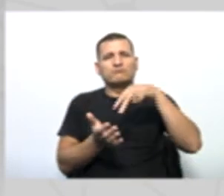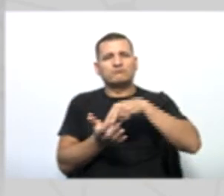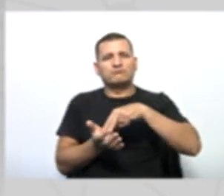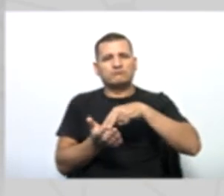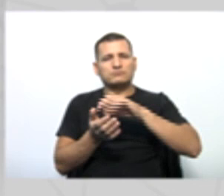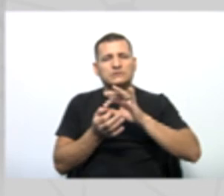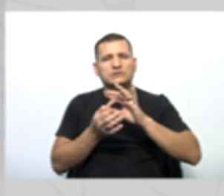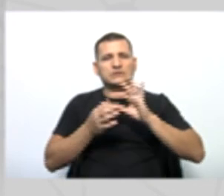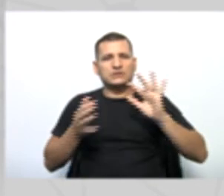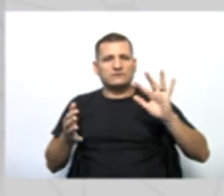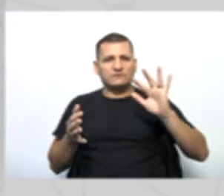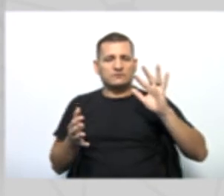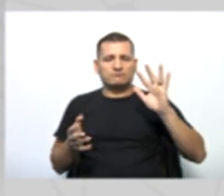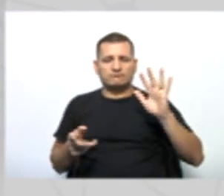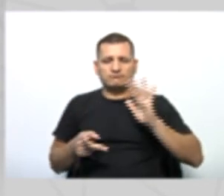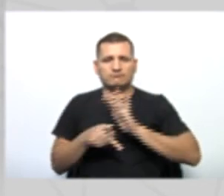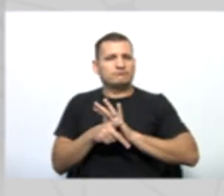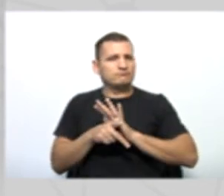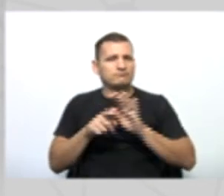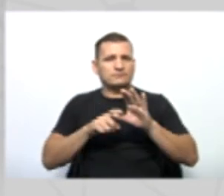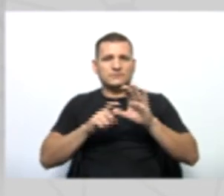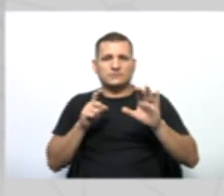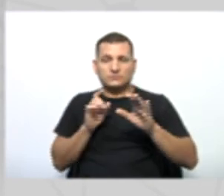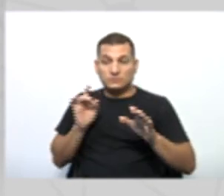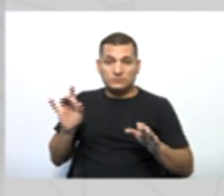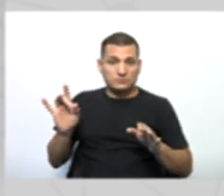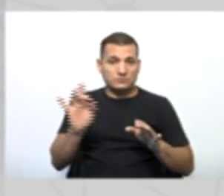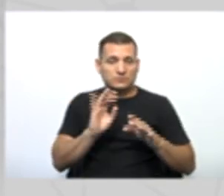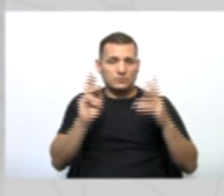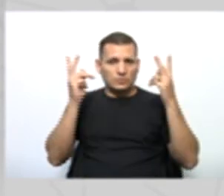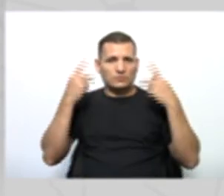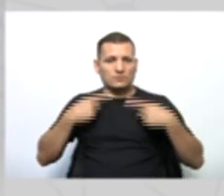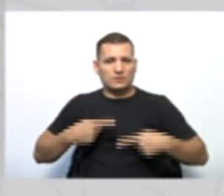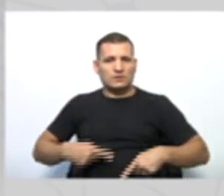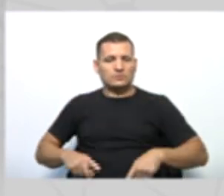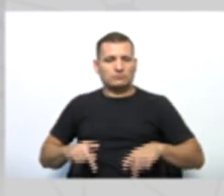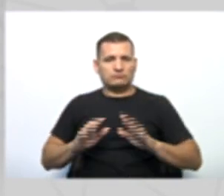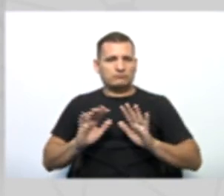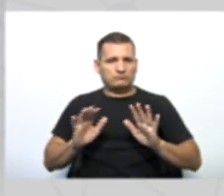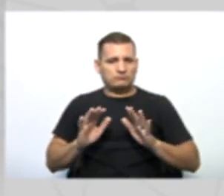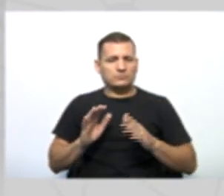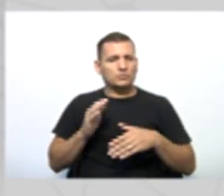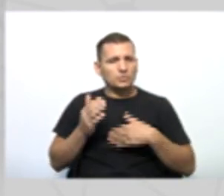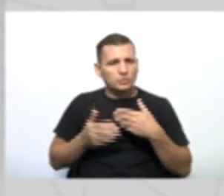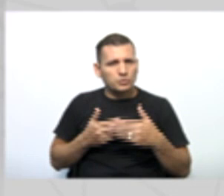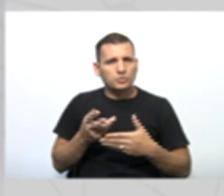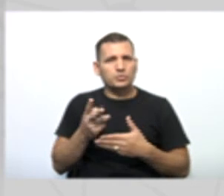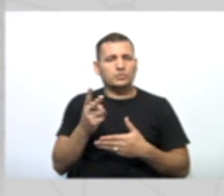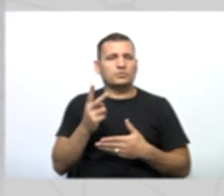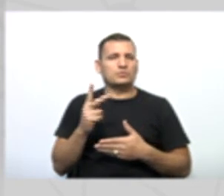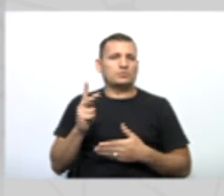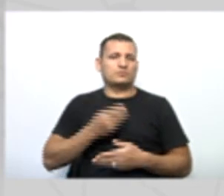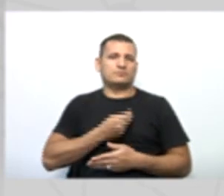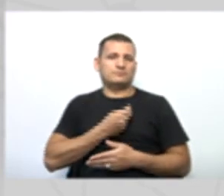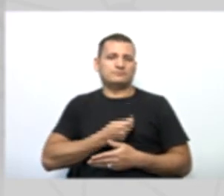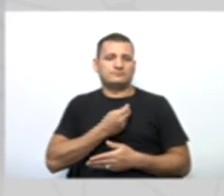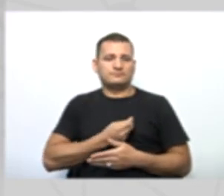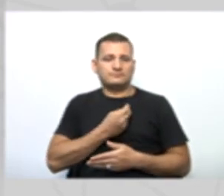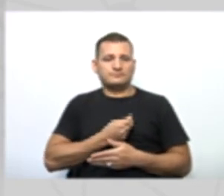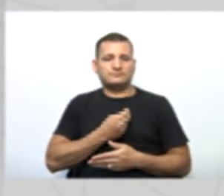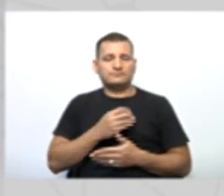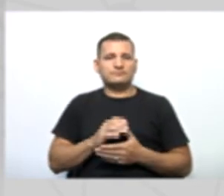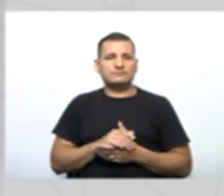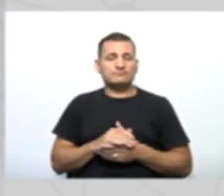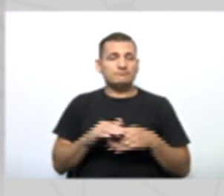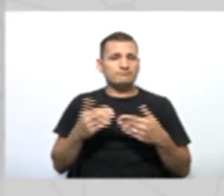livre e racional, o modo como age cada indivíduo em situações ao longo de toda a sua vida. Ou seja, quando